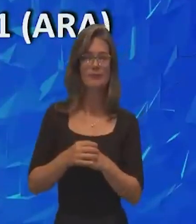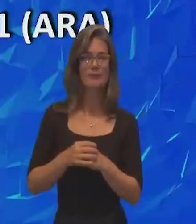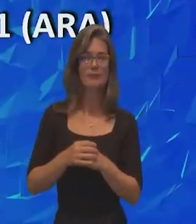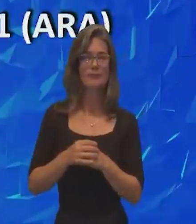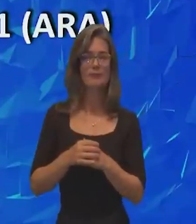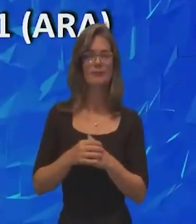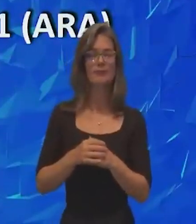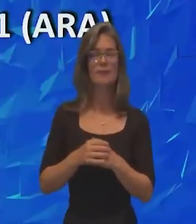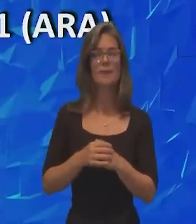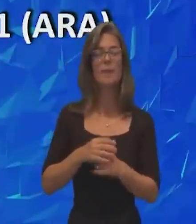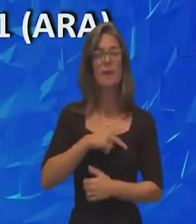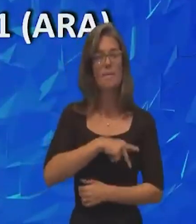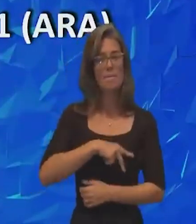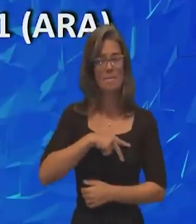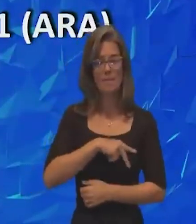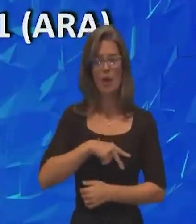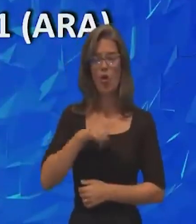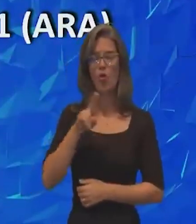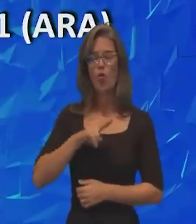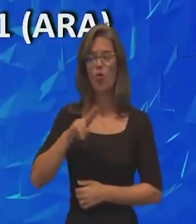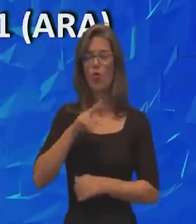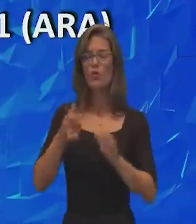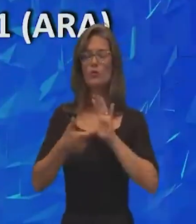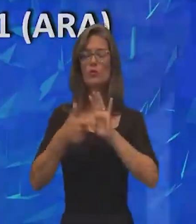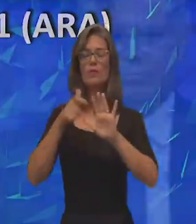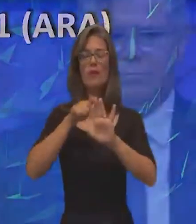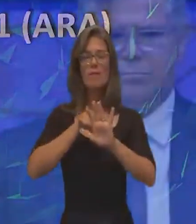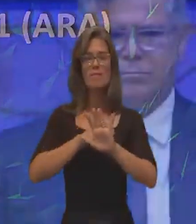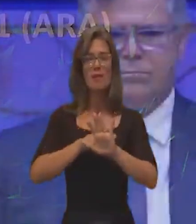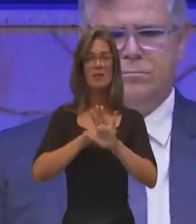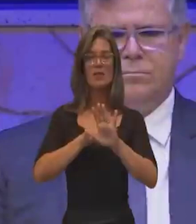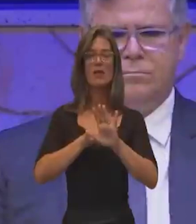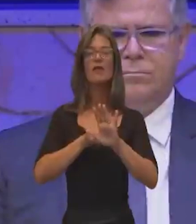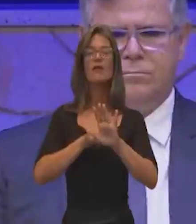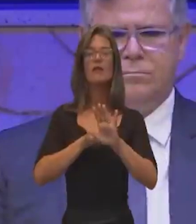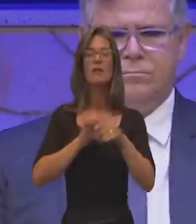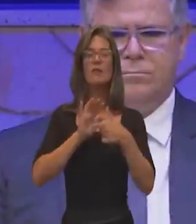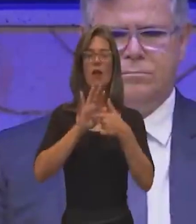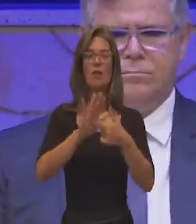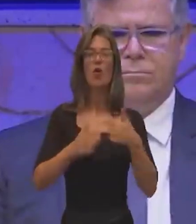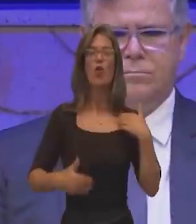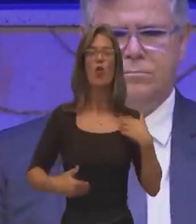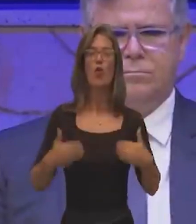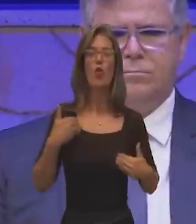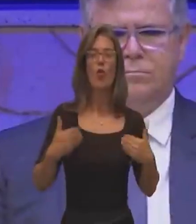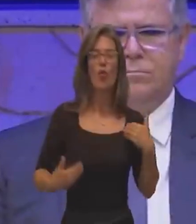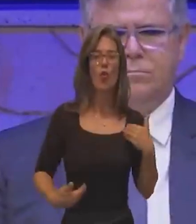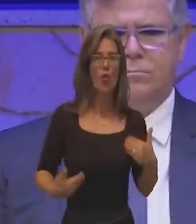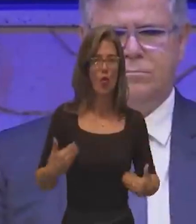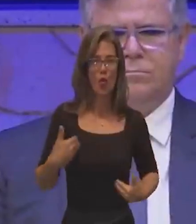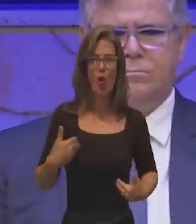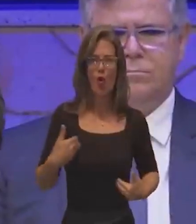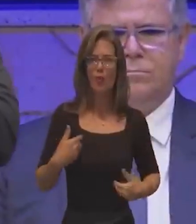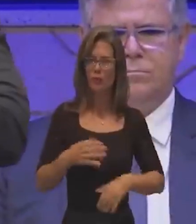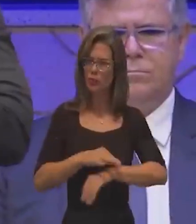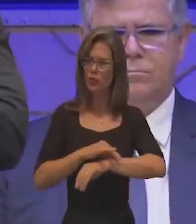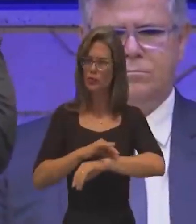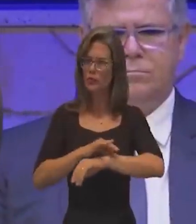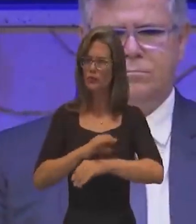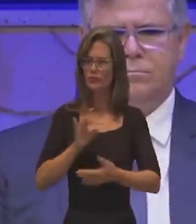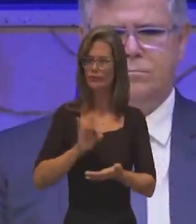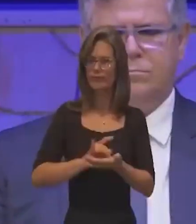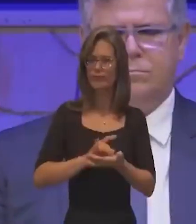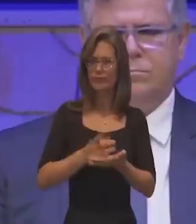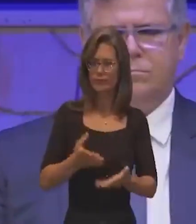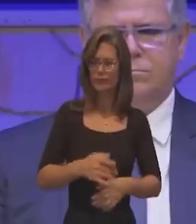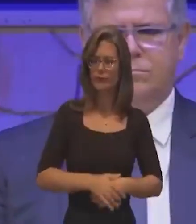céus. E Paulo então usa essa metáfora para descrever o nosso corpo físico. Em primeiro lugar, ele fala ali sobre